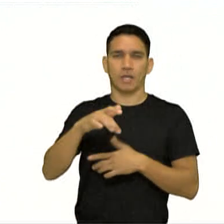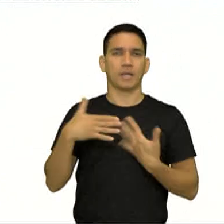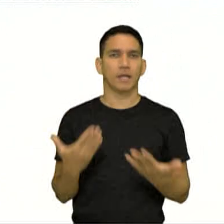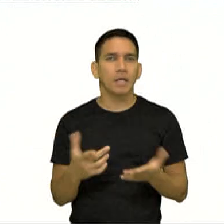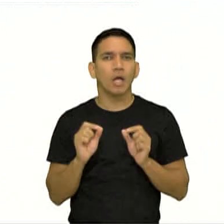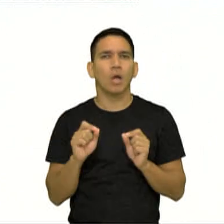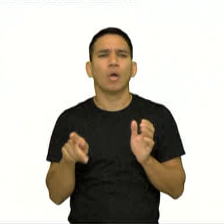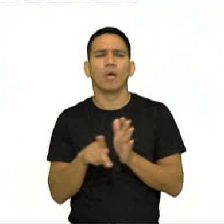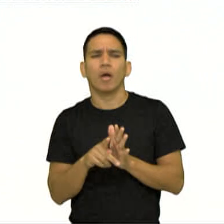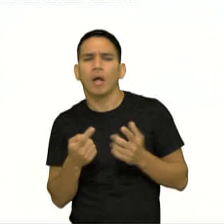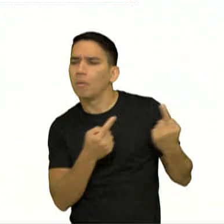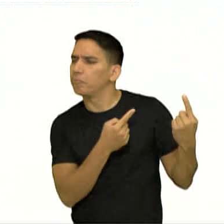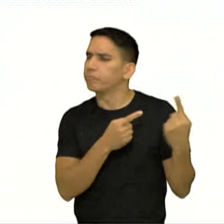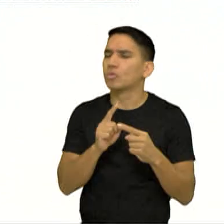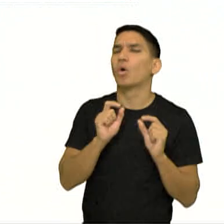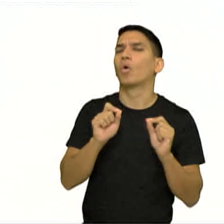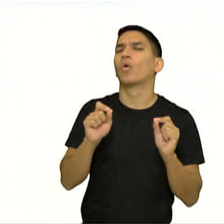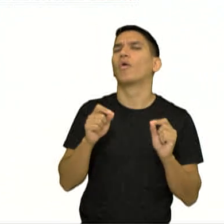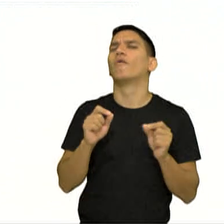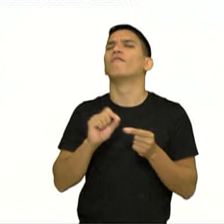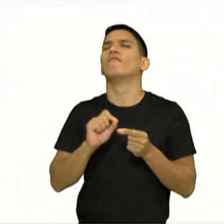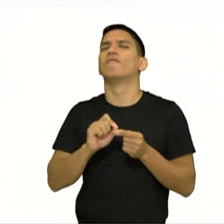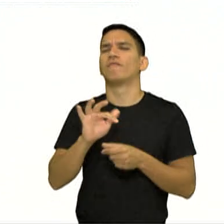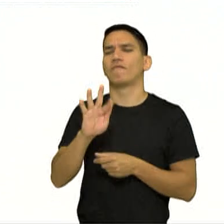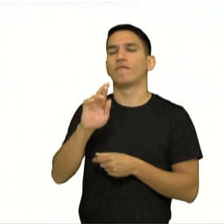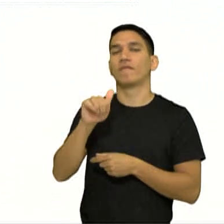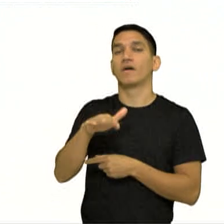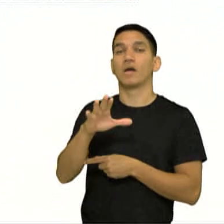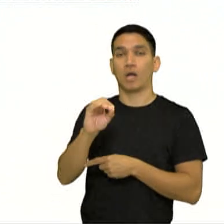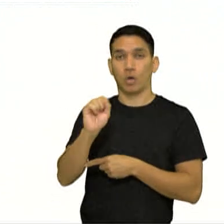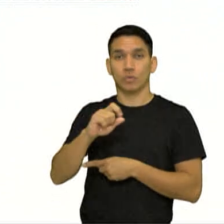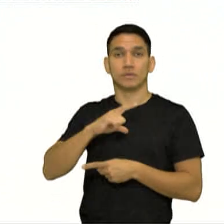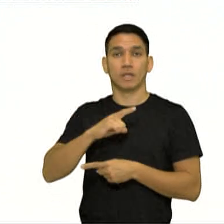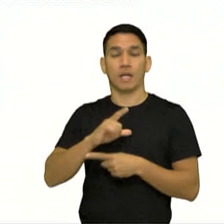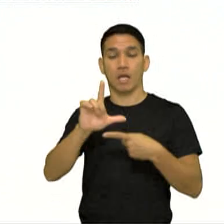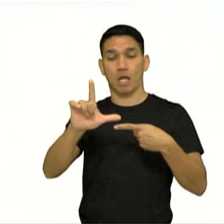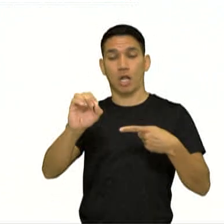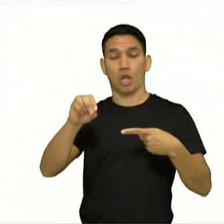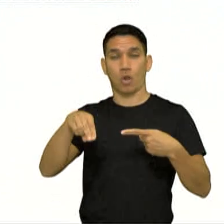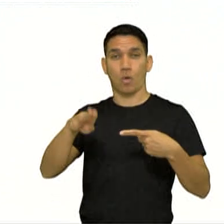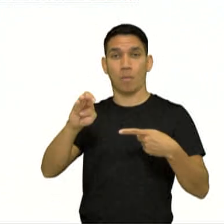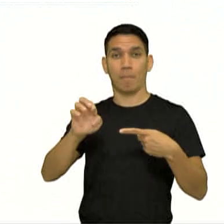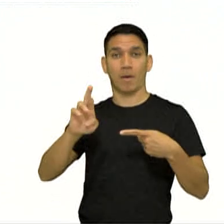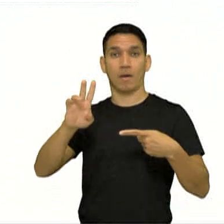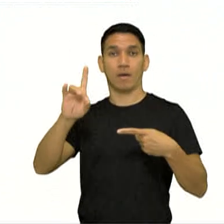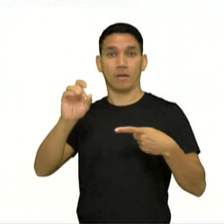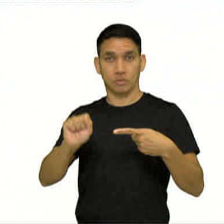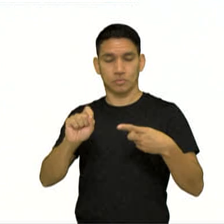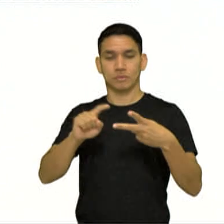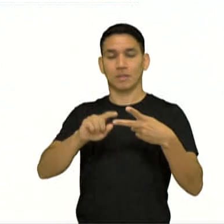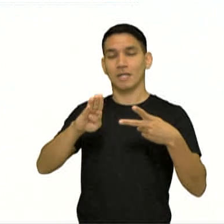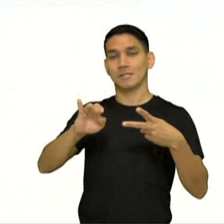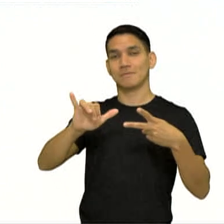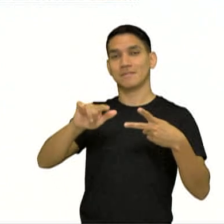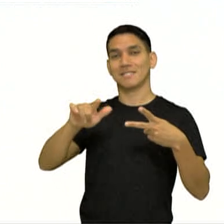inimigos dos francos, né, os lombardos e os bizantinos, então ele vai ser muito importante, ele vai ser um rei